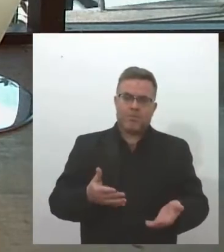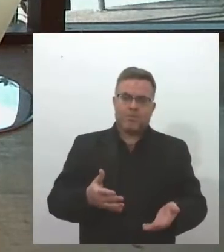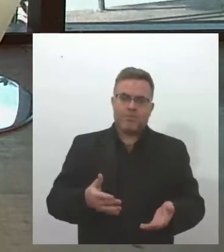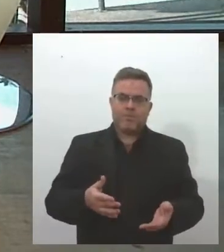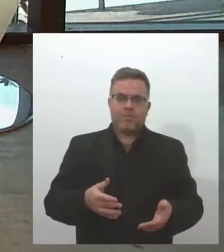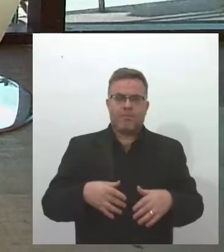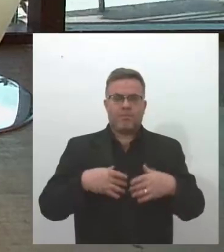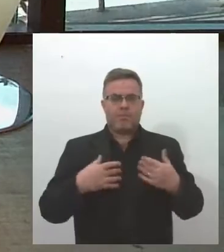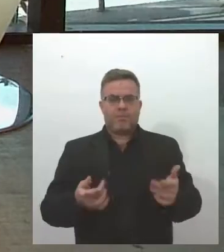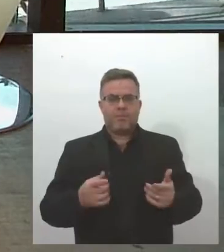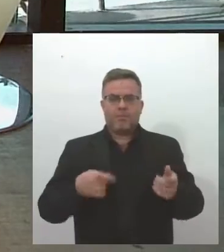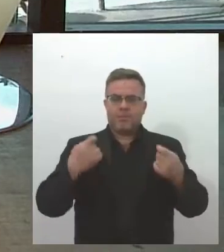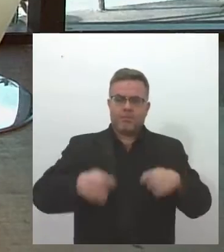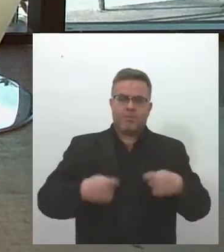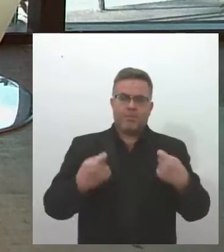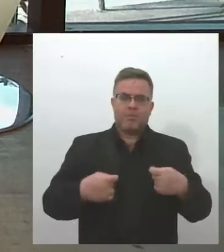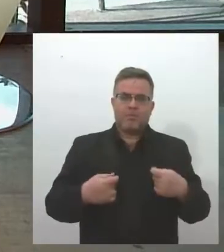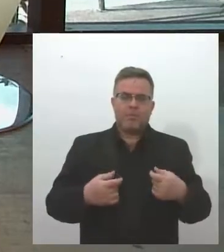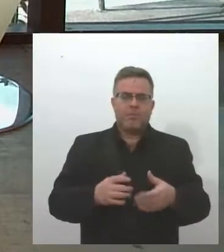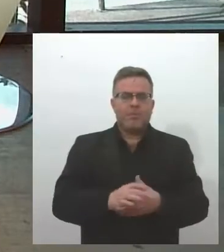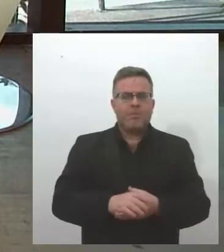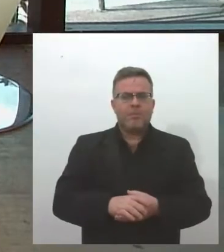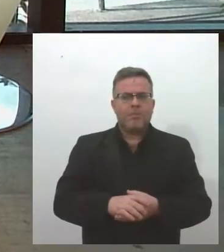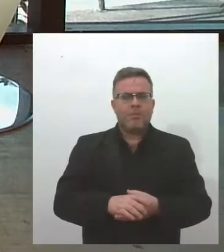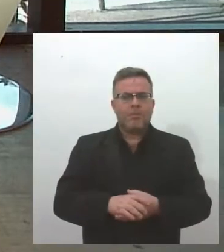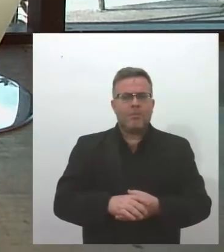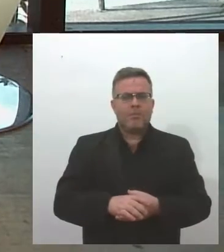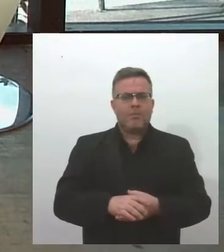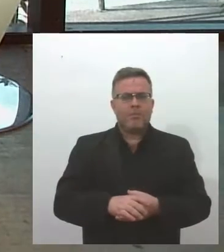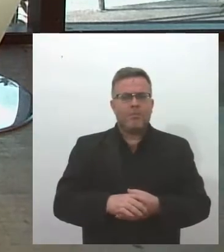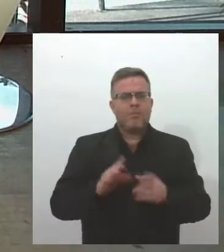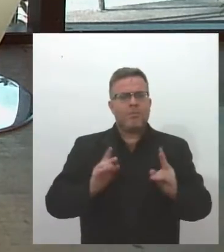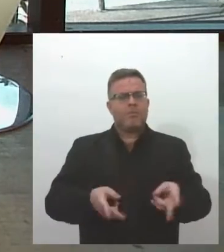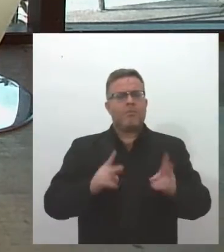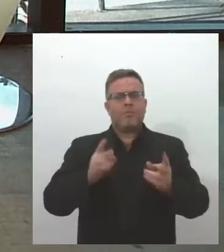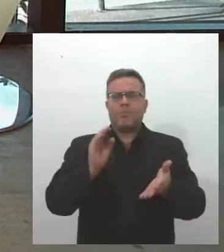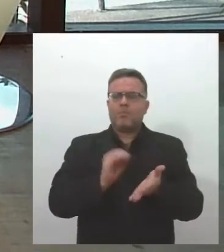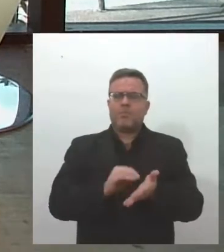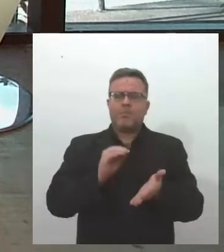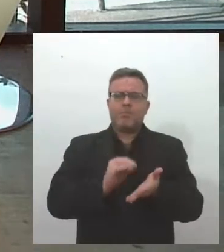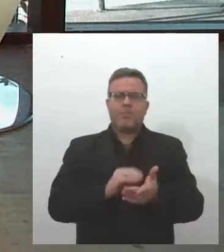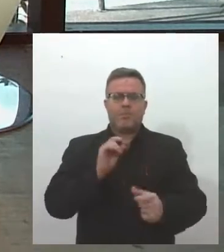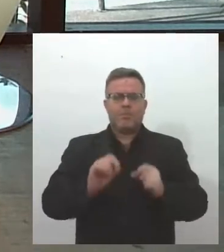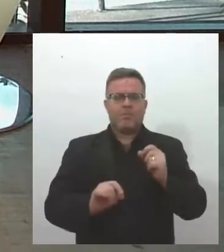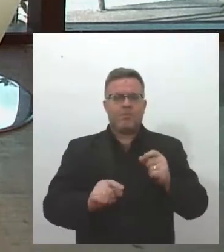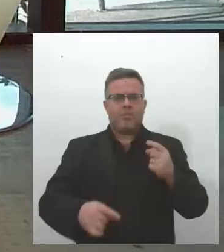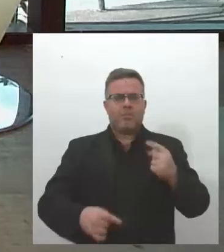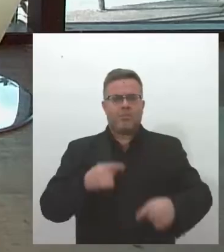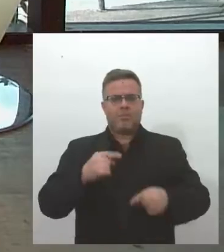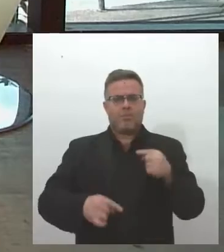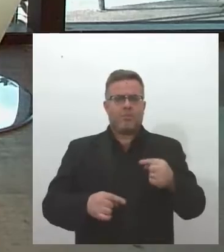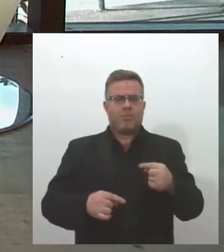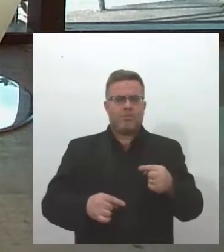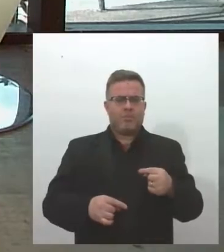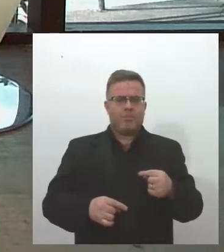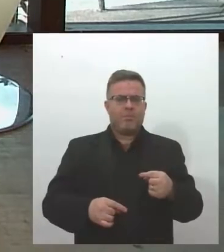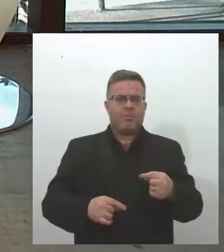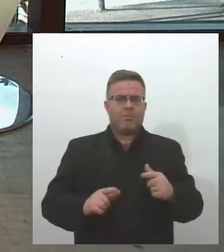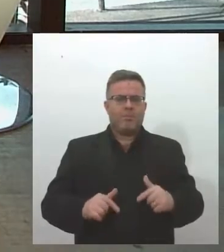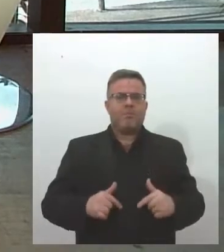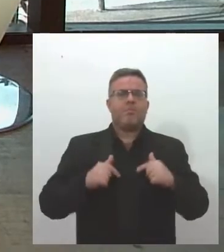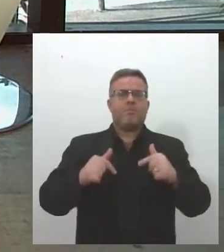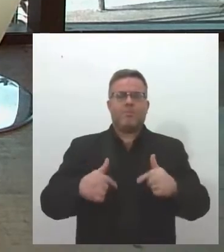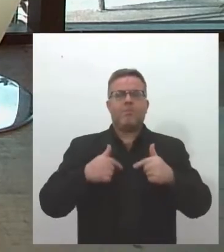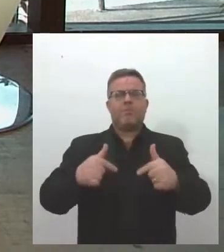uma coisa que a gente precisa deixar muito claro, né? Eu acho que sempre faltou uma política mais agressiva para o